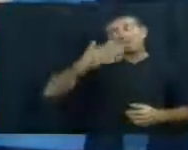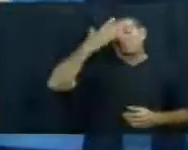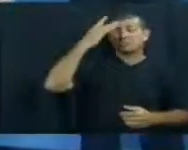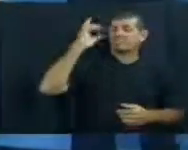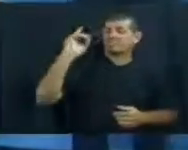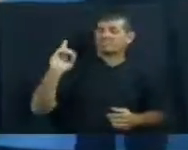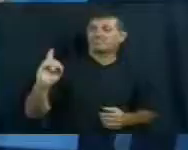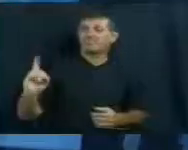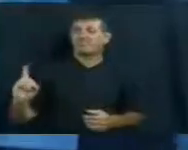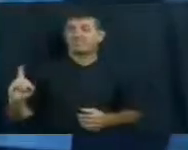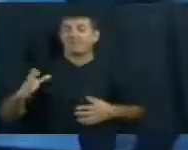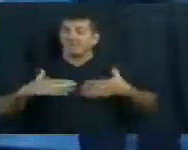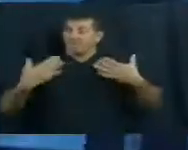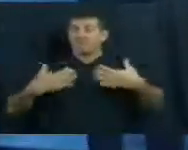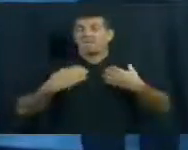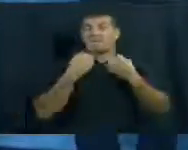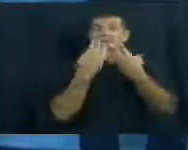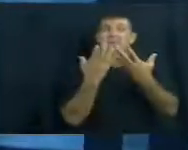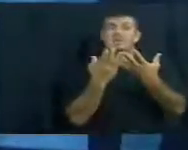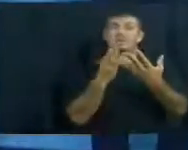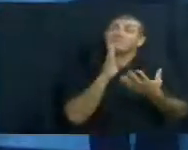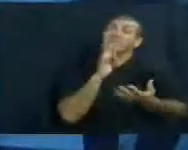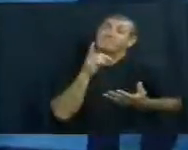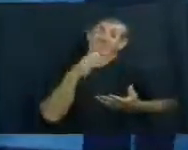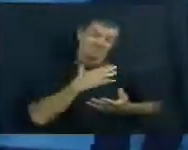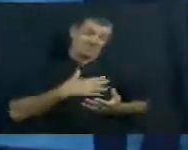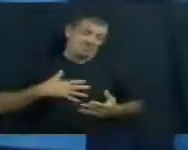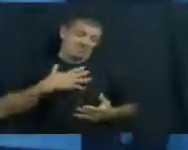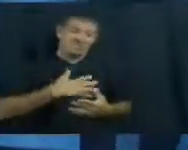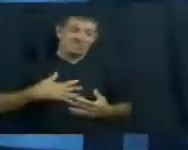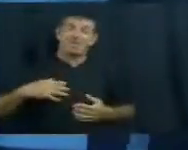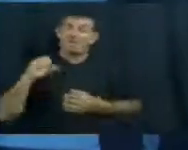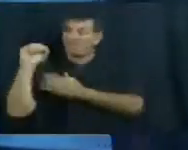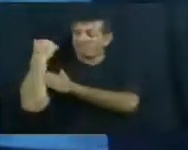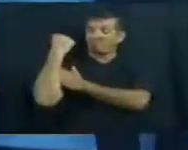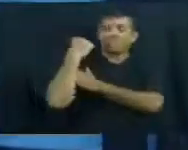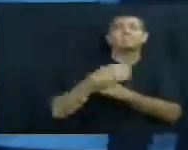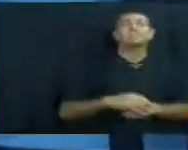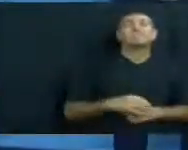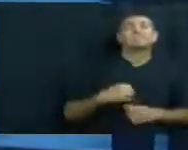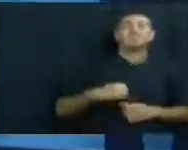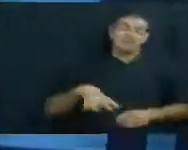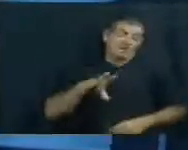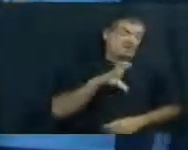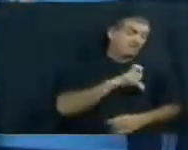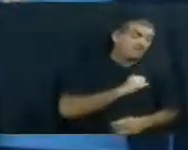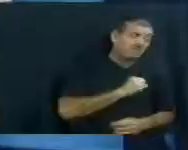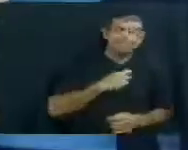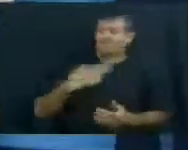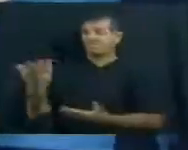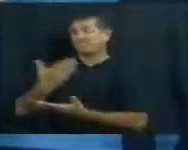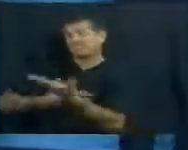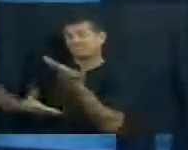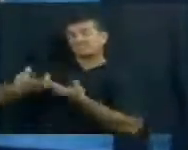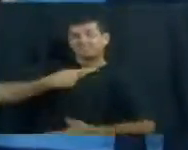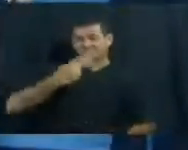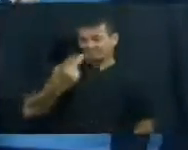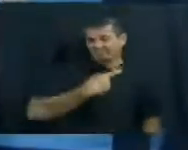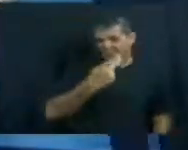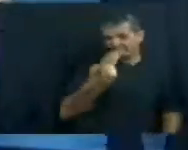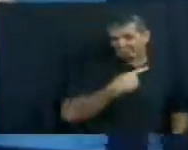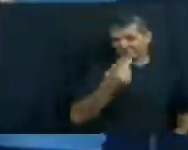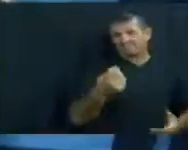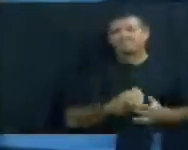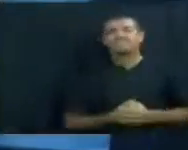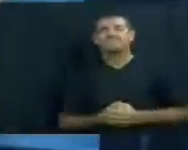deficiente, muito prazer. Na vida acredito na força, na força do amor entre eu e você. Olha